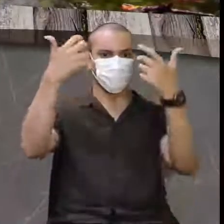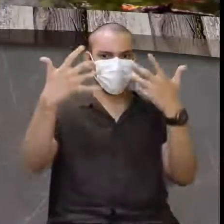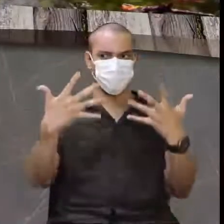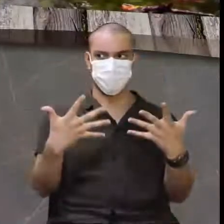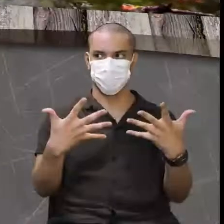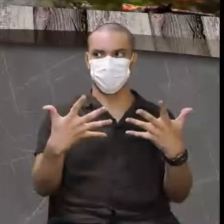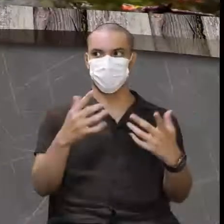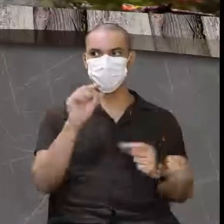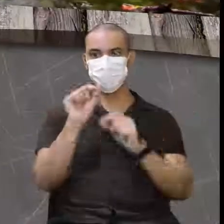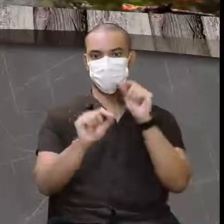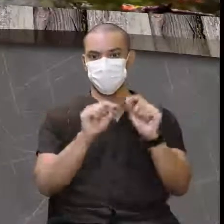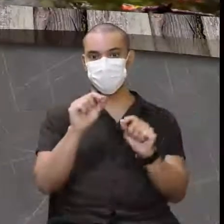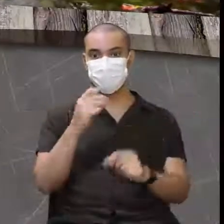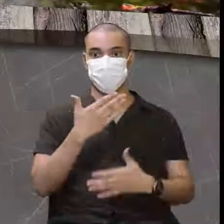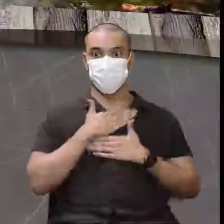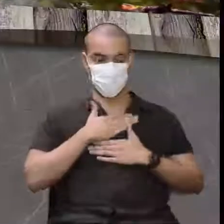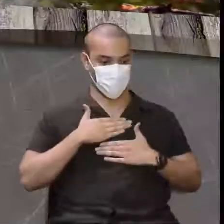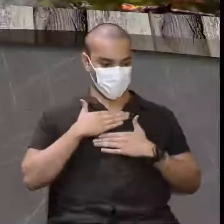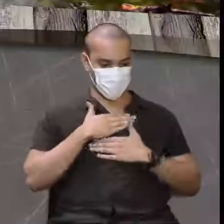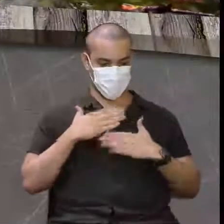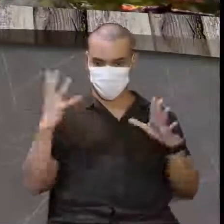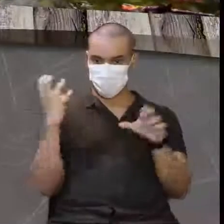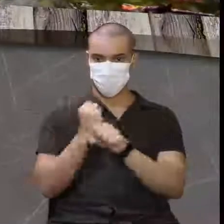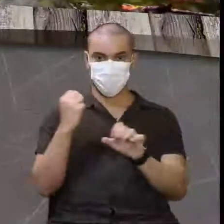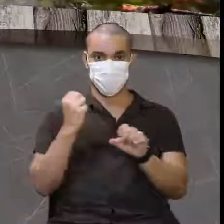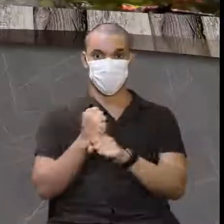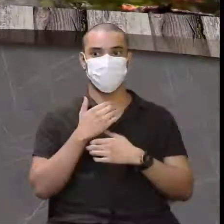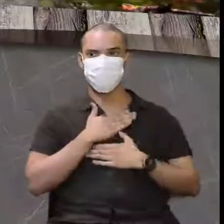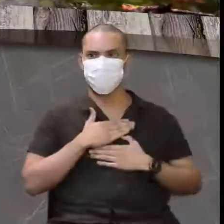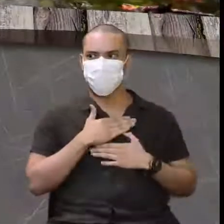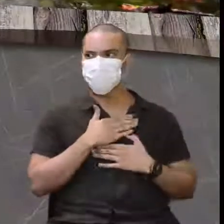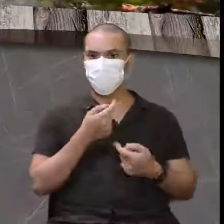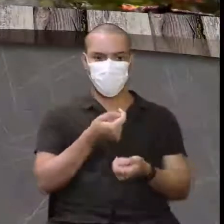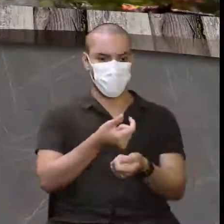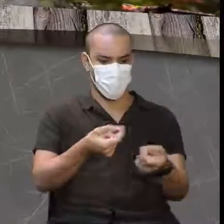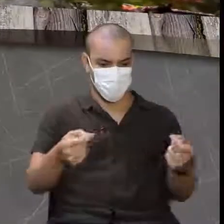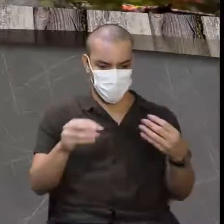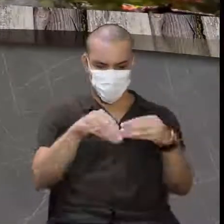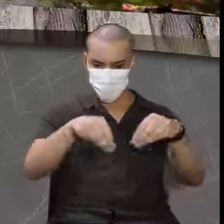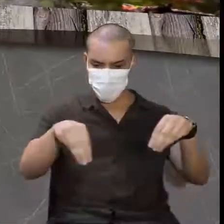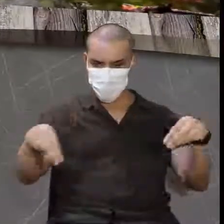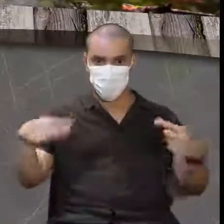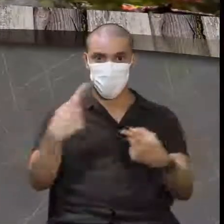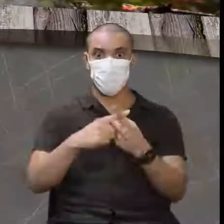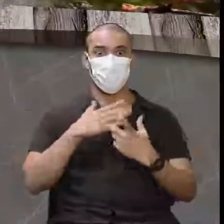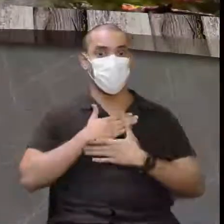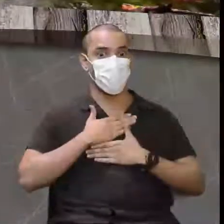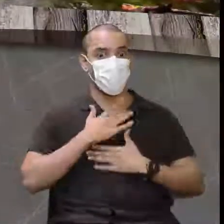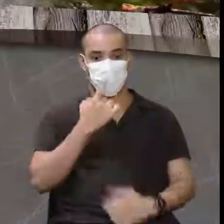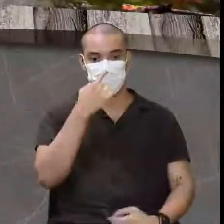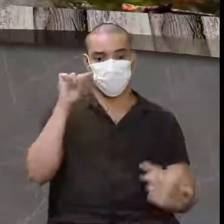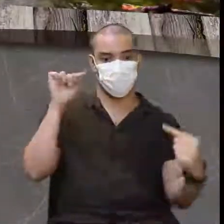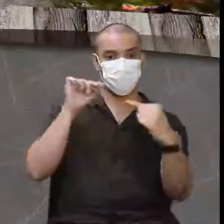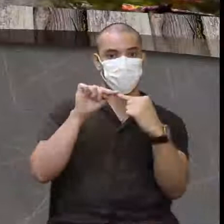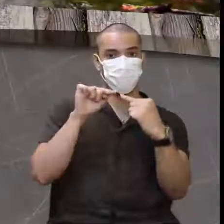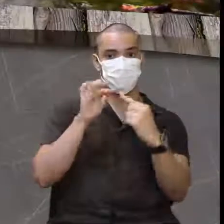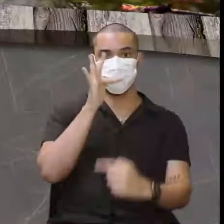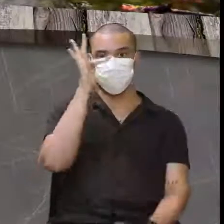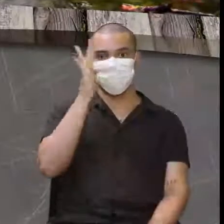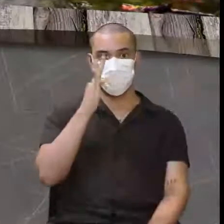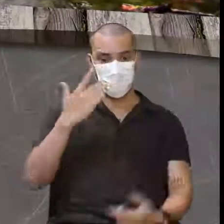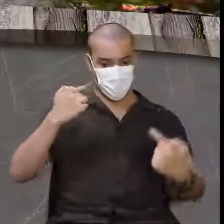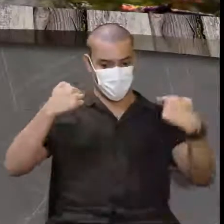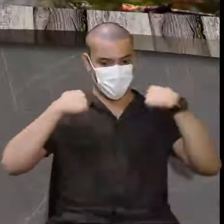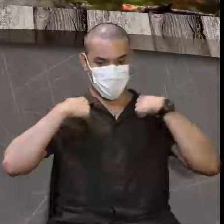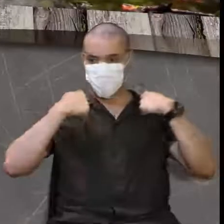ele somou aquilo que ele gostava de cultivar, ou seja, para ele trabalhar com plantas é porque ele tinha afinidade com plantas. Se for pedir para a prof